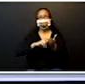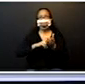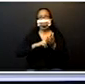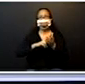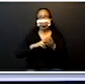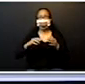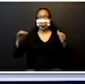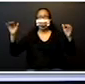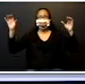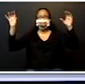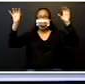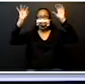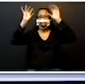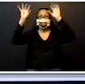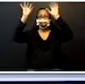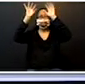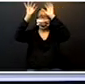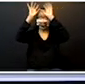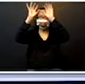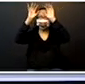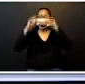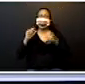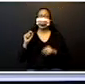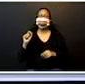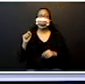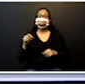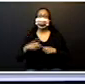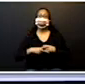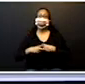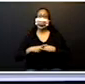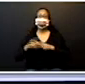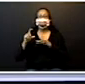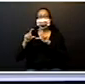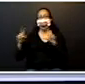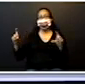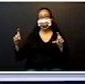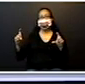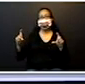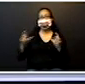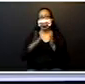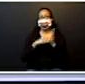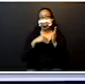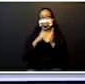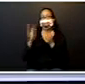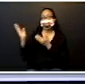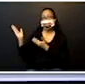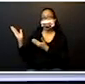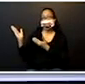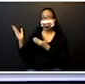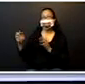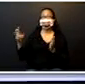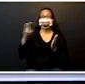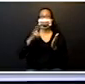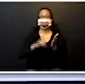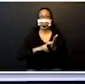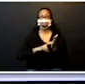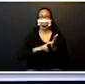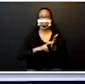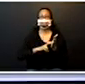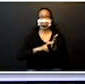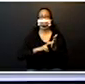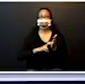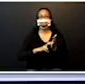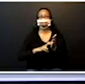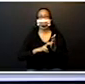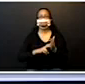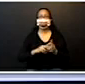nublado. Qual é o verbo dessa frase? Olha lá, pintadinho. Amanheceu. Agora eu quero colocar